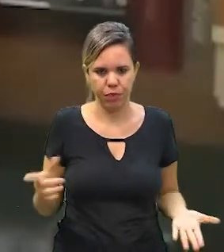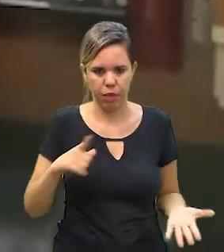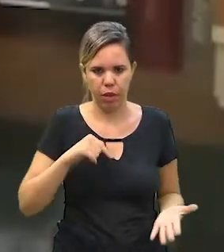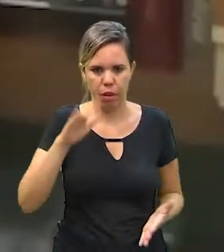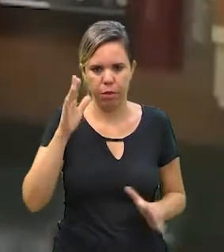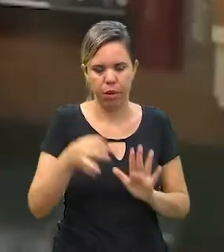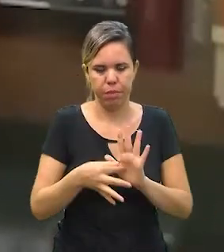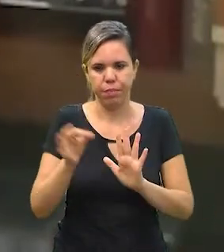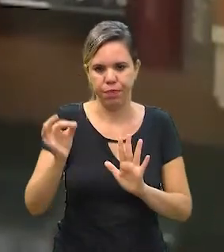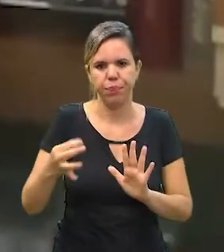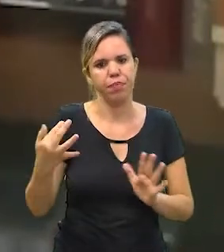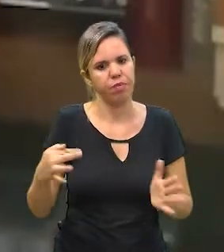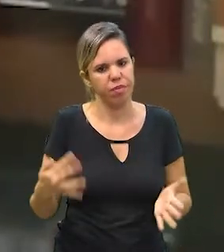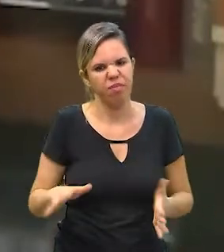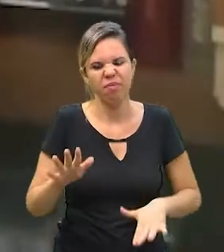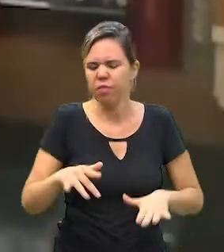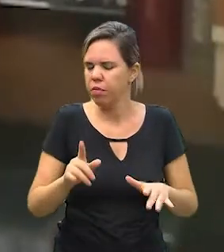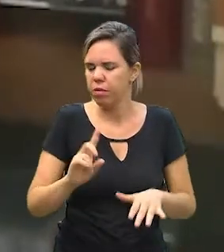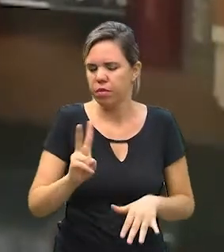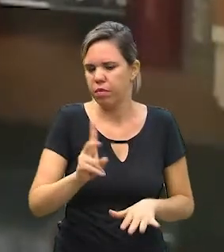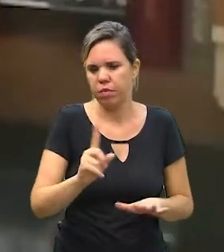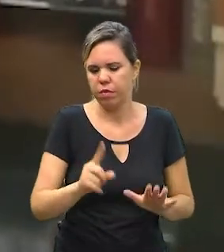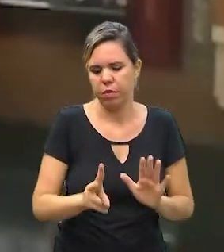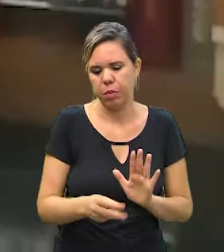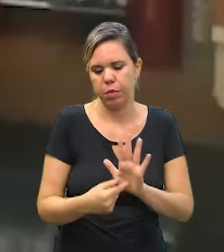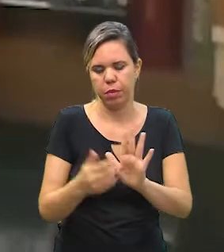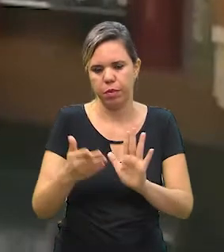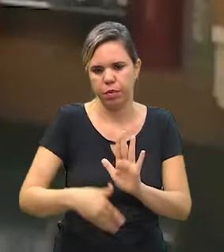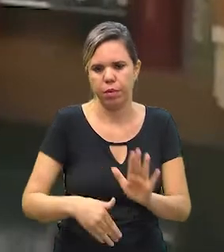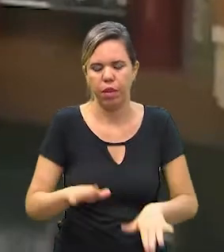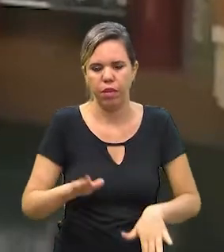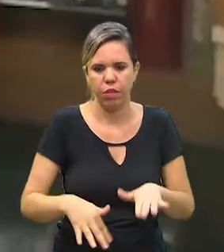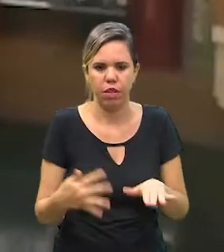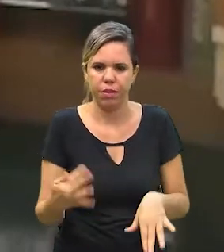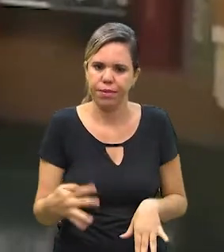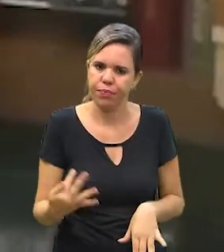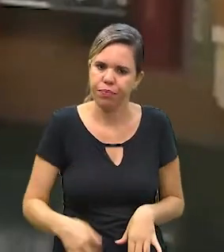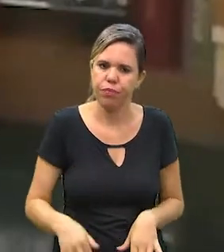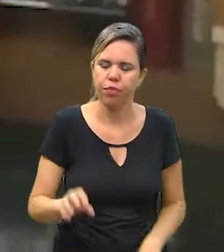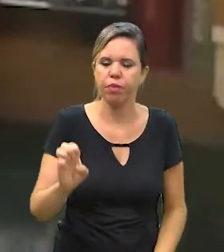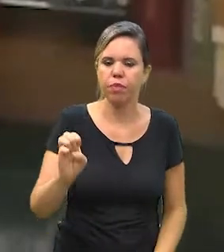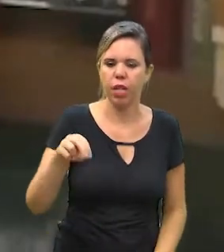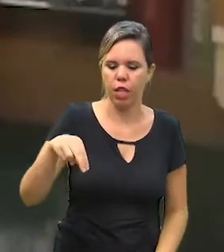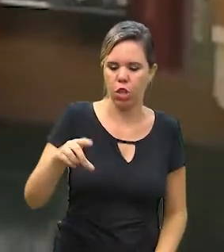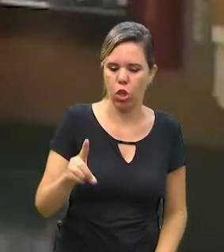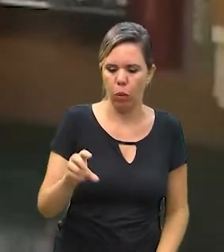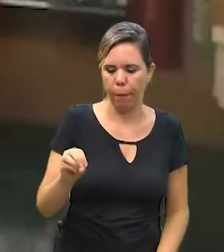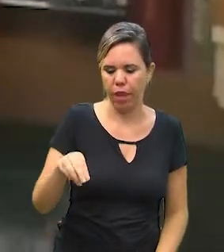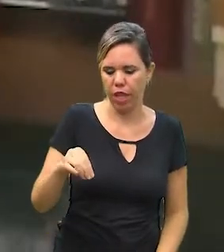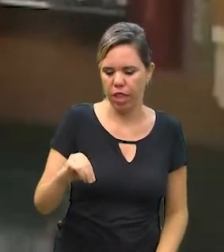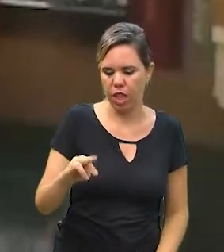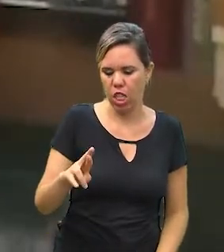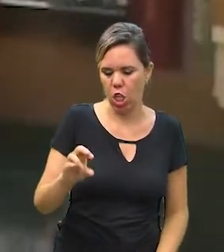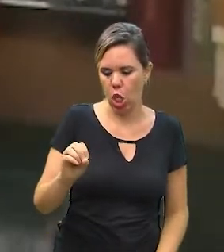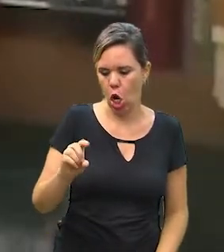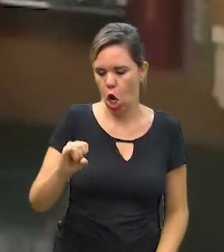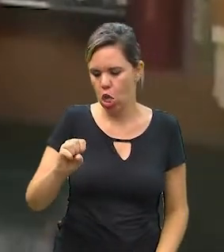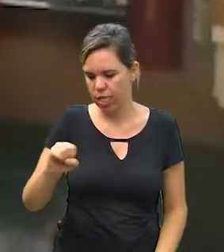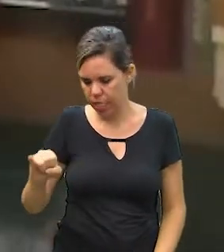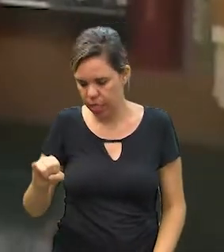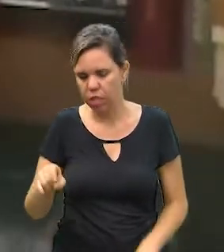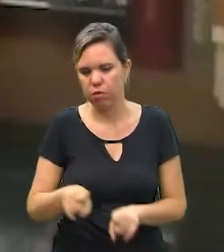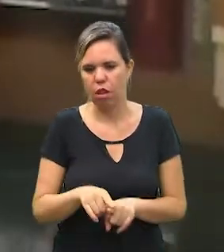sintomas, mas nem sempre. Quando dá sintomas, pode dar sintomas como cólicas menstruais muito